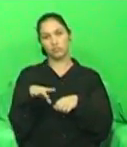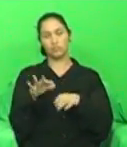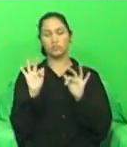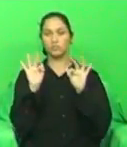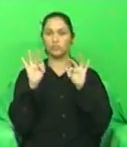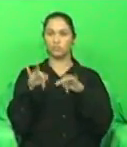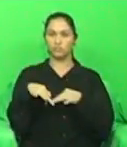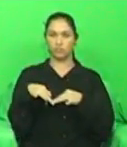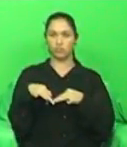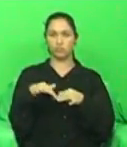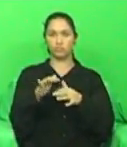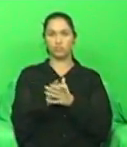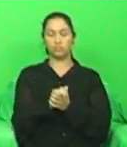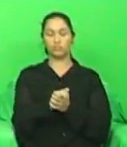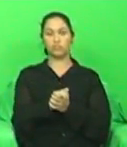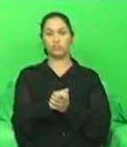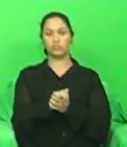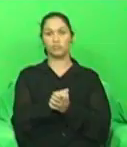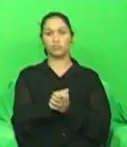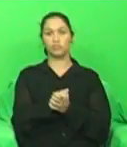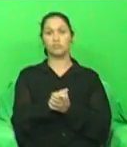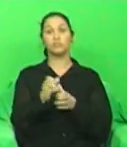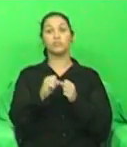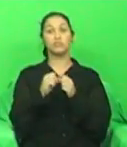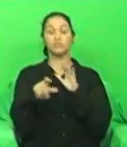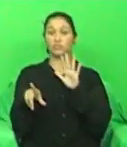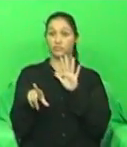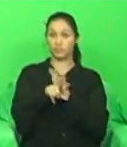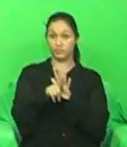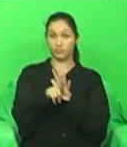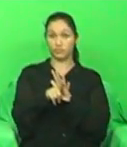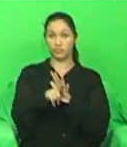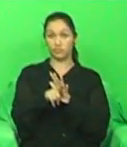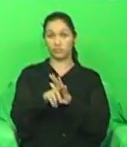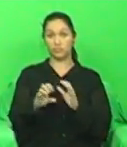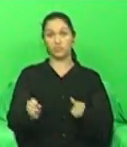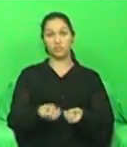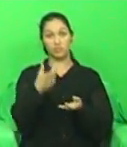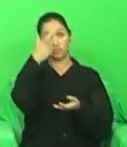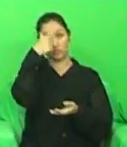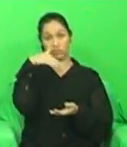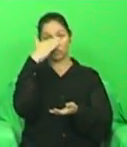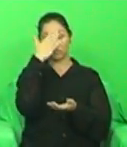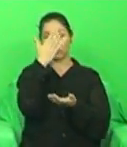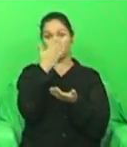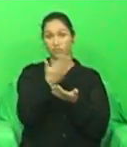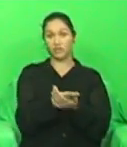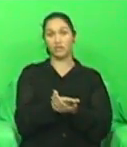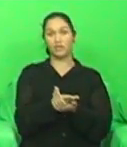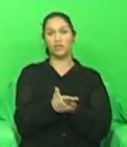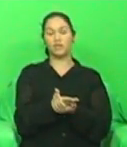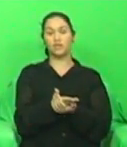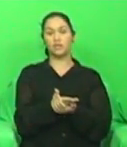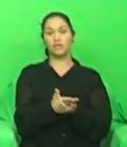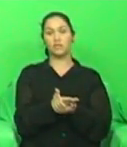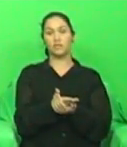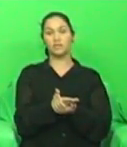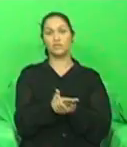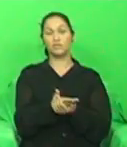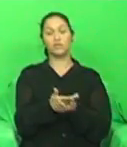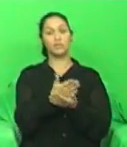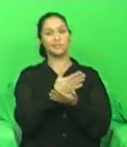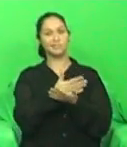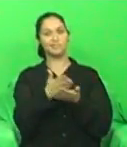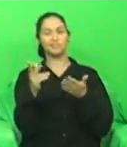pegar e presente a tudo isso sim com a lei então assim no carro foi colocada pelos bois agora infelizmente vamos amargar muito